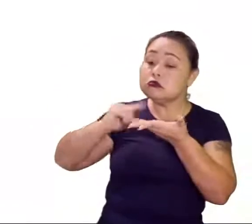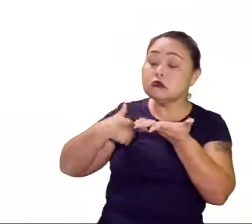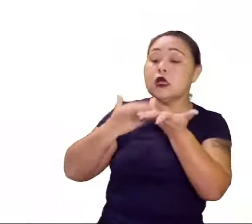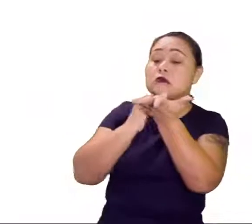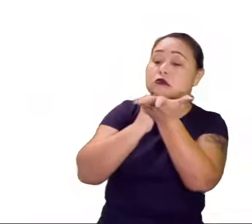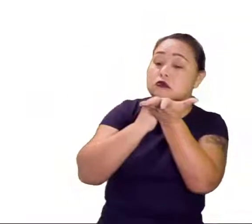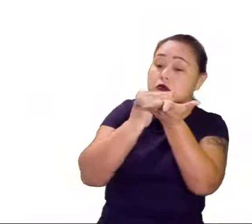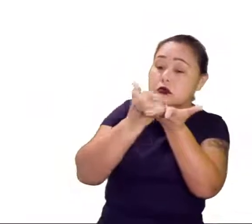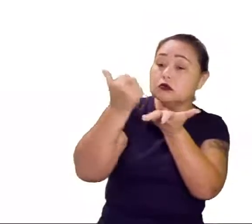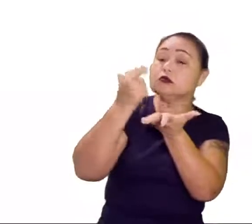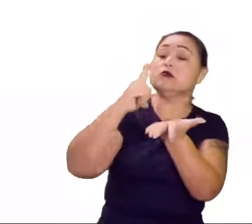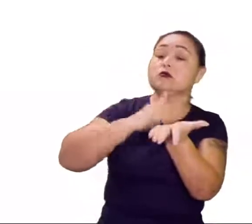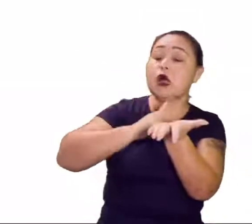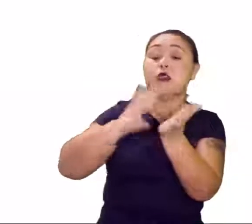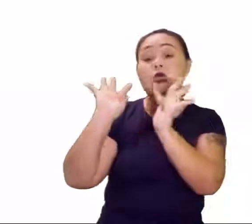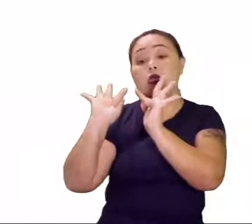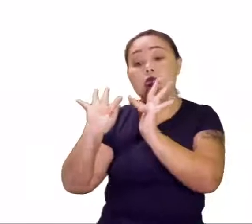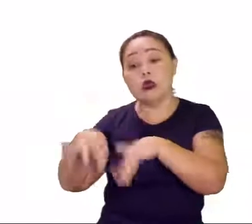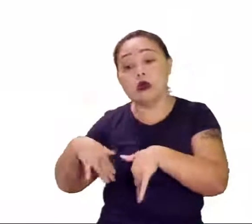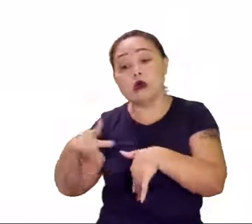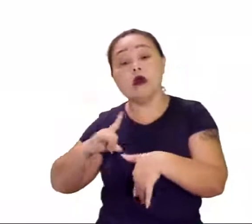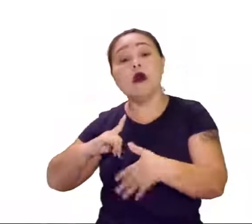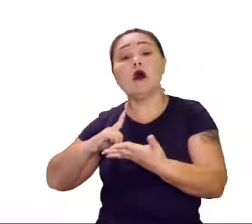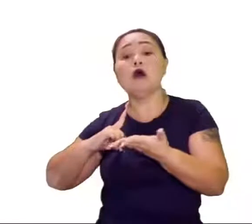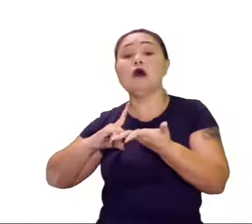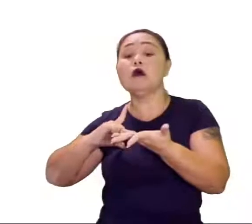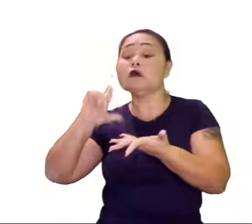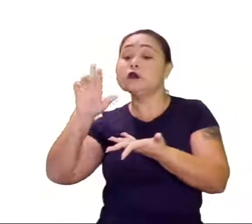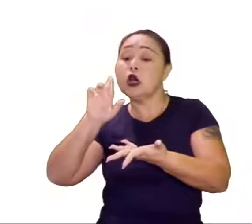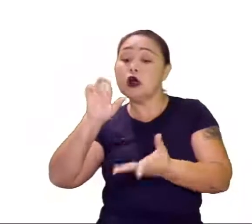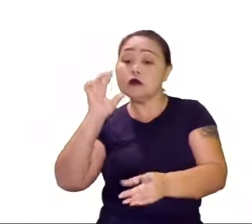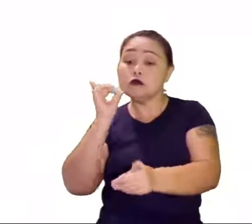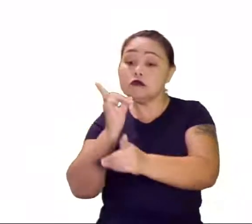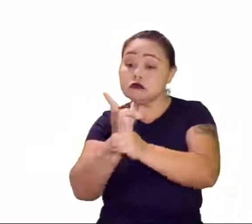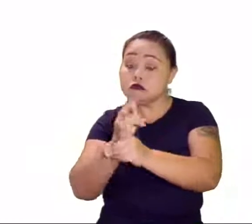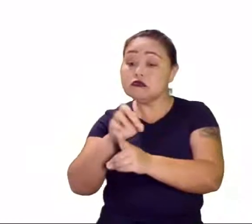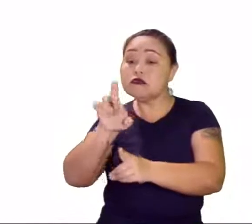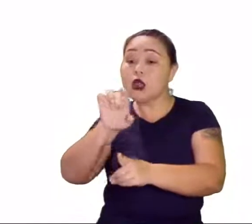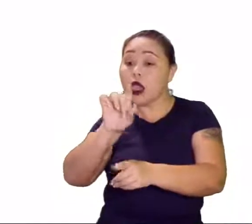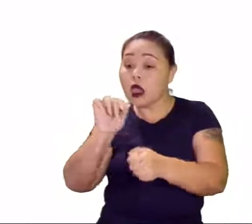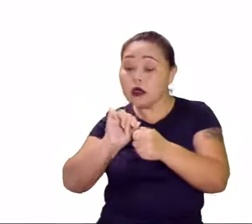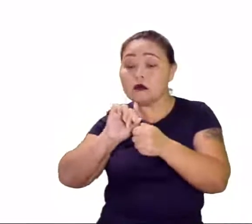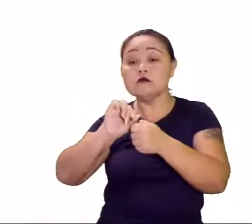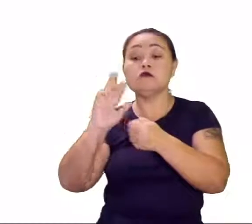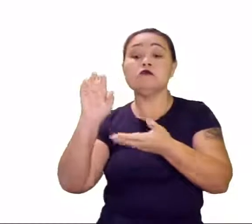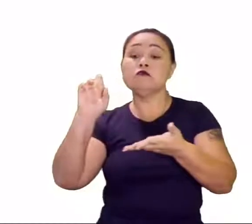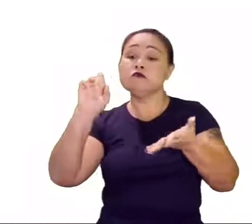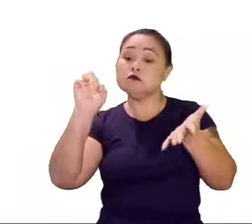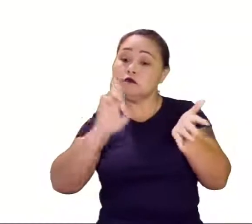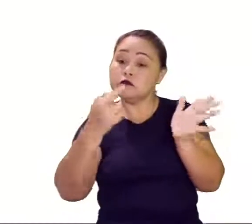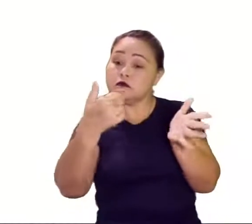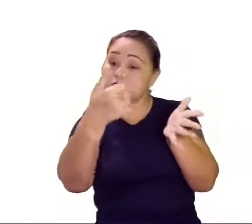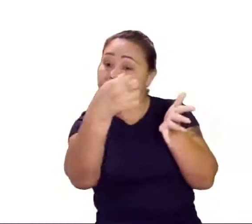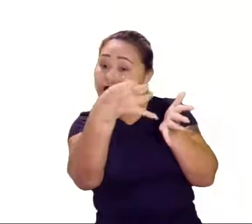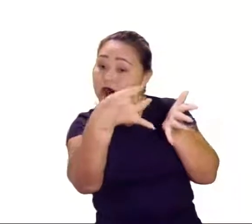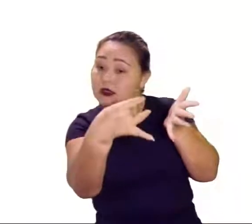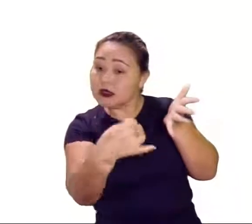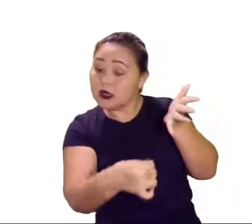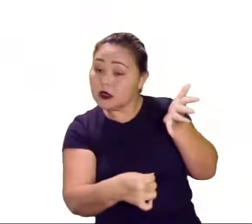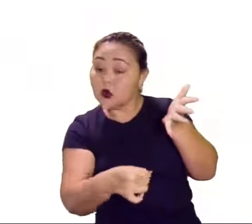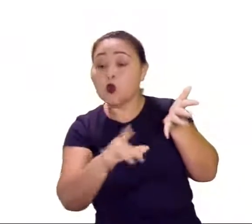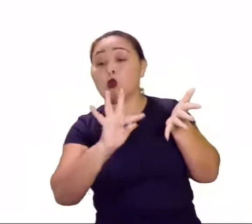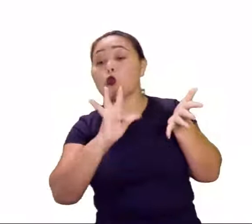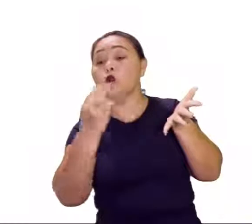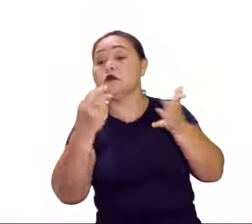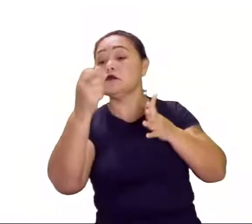inicial, tinha o faturamento final e apenas com a razão a gente conseguiu resolver e mostrar, detalhar o faturamento